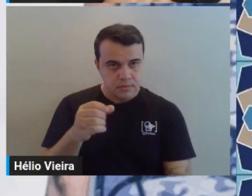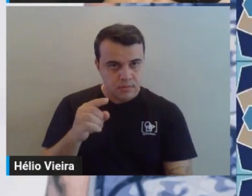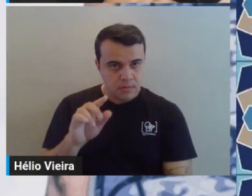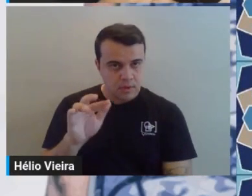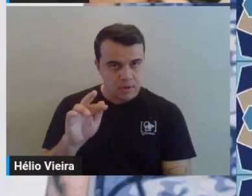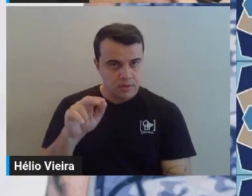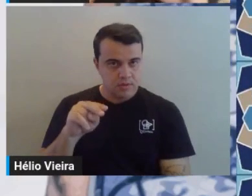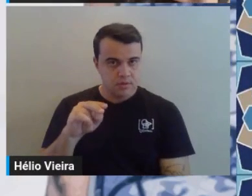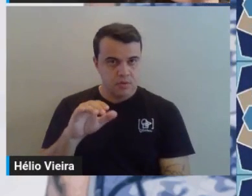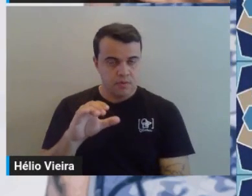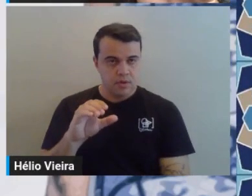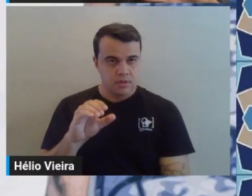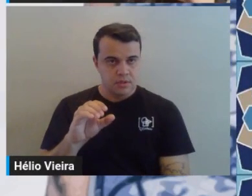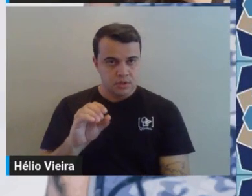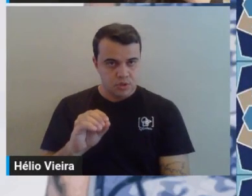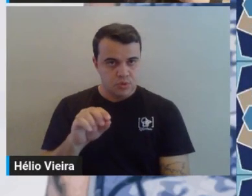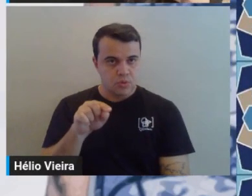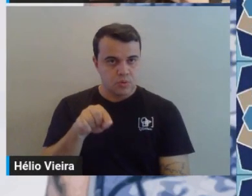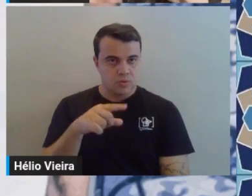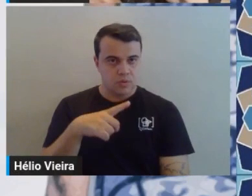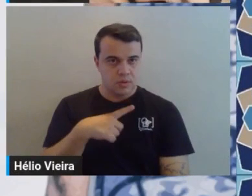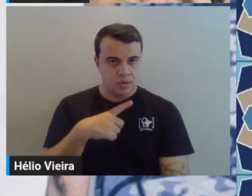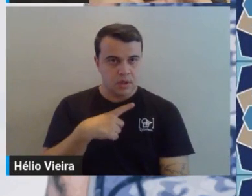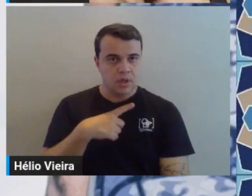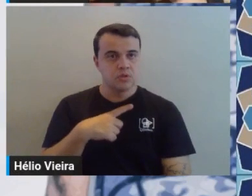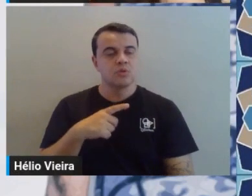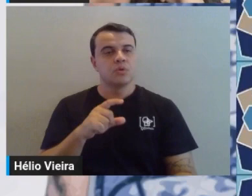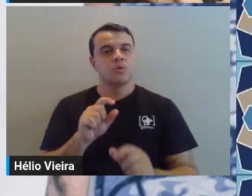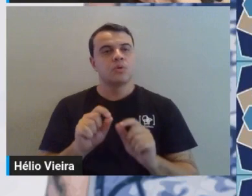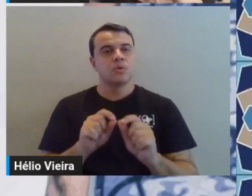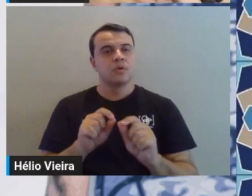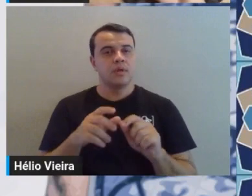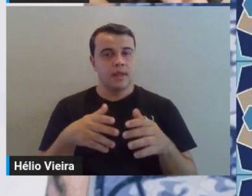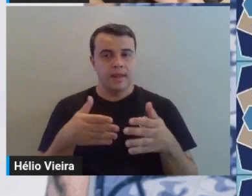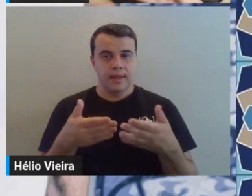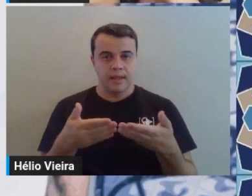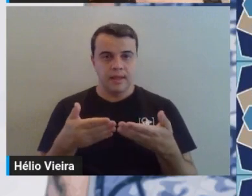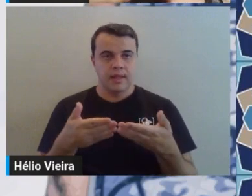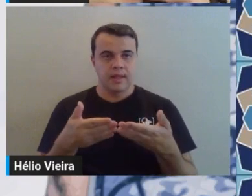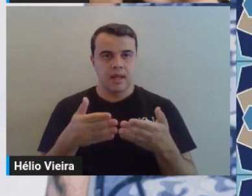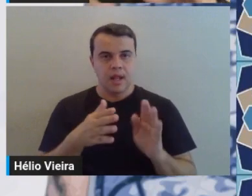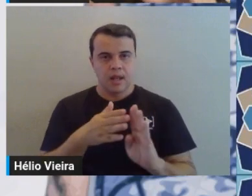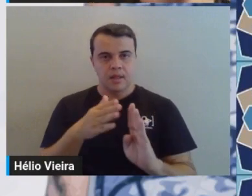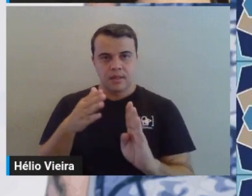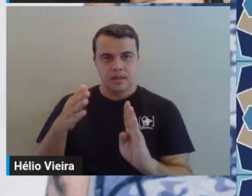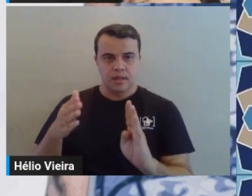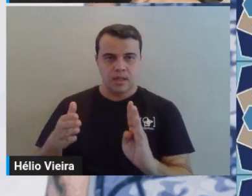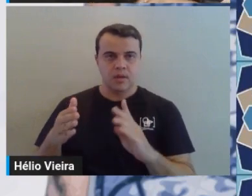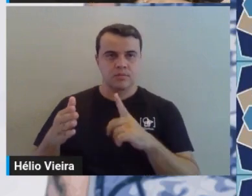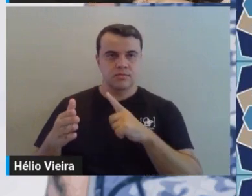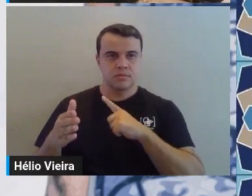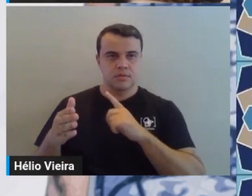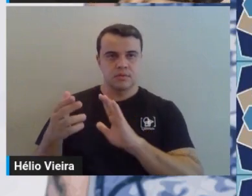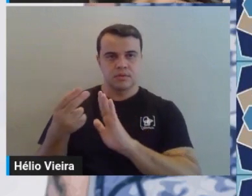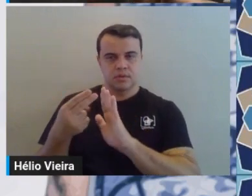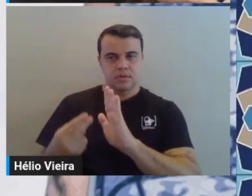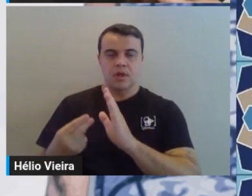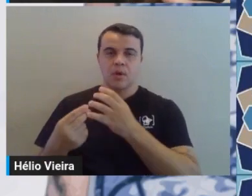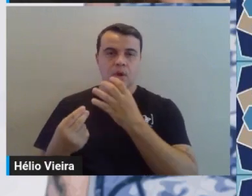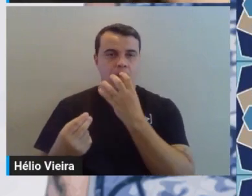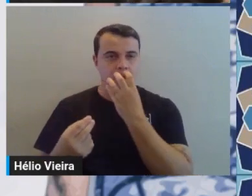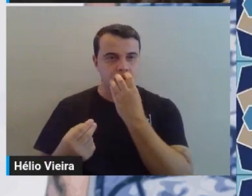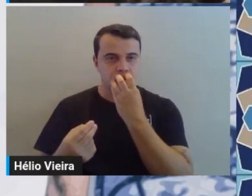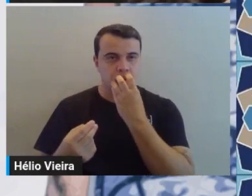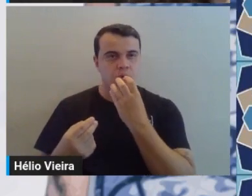pintura desse altar de São Francisco, e na lateral tem o desenho do cachorro,